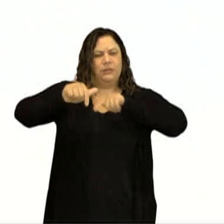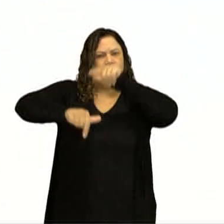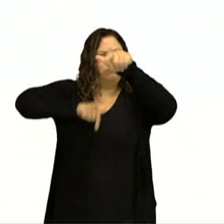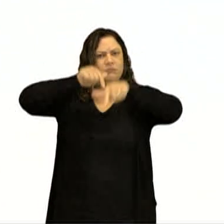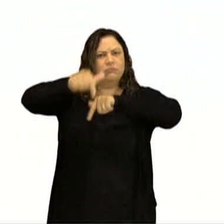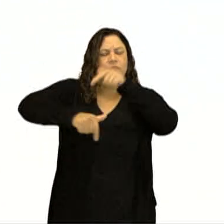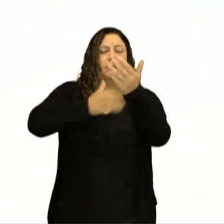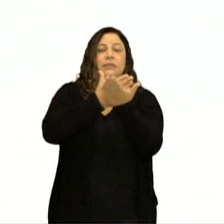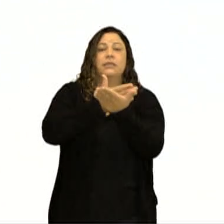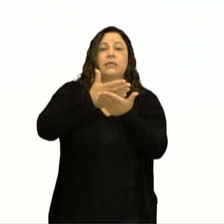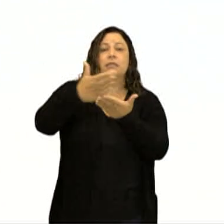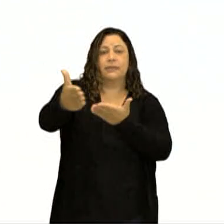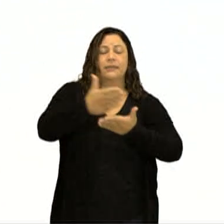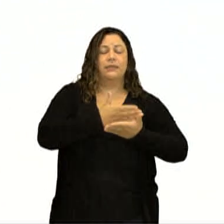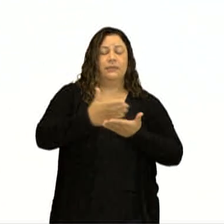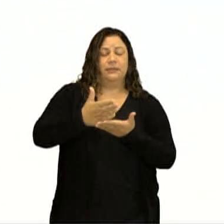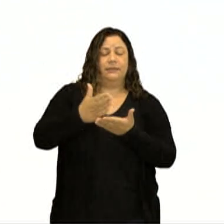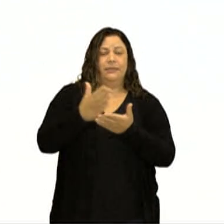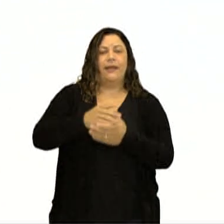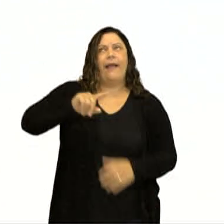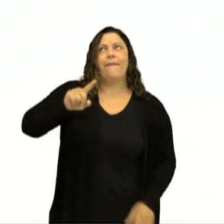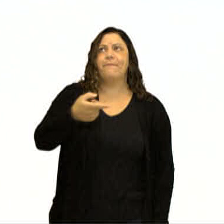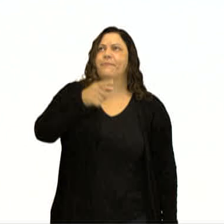iniciar principalmente a partir de